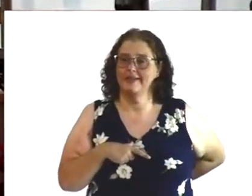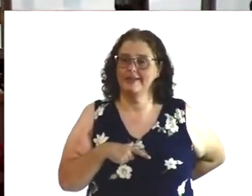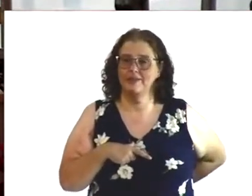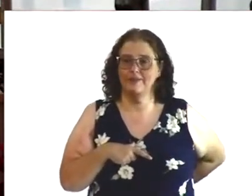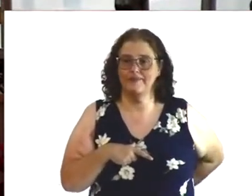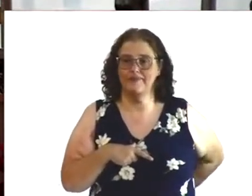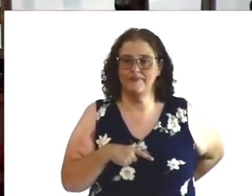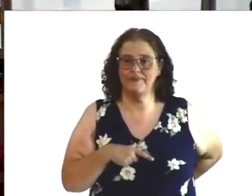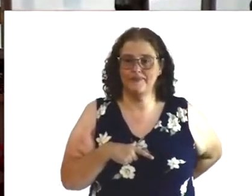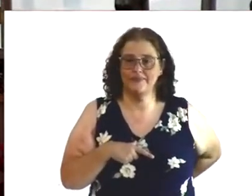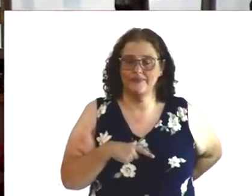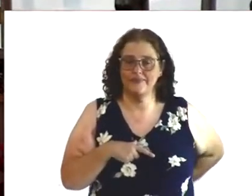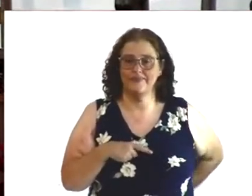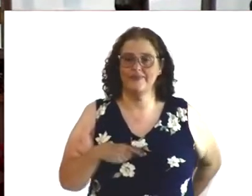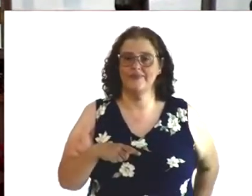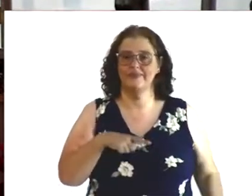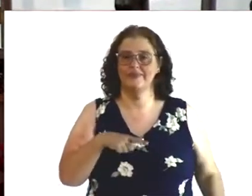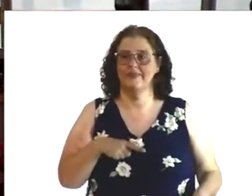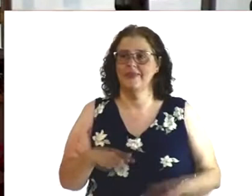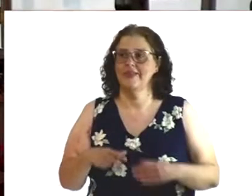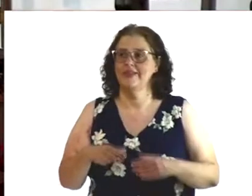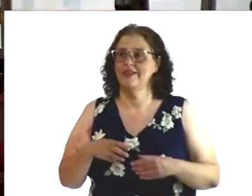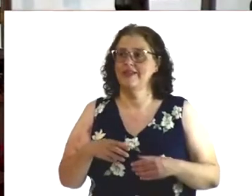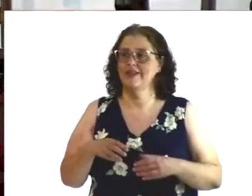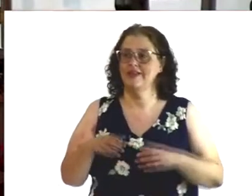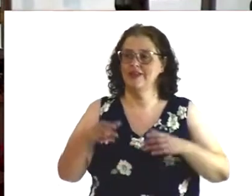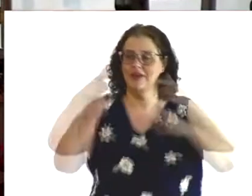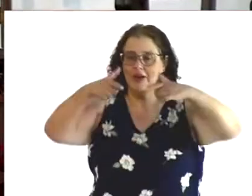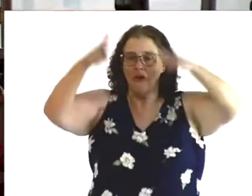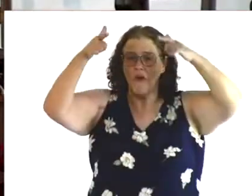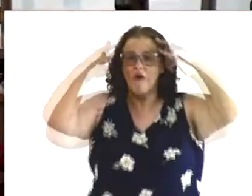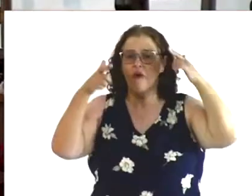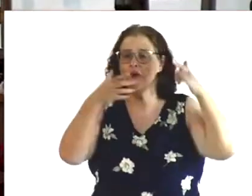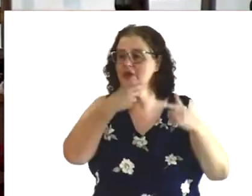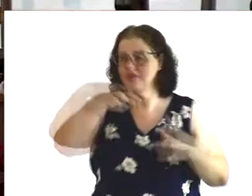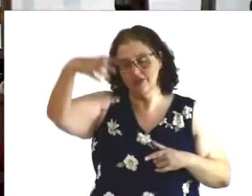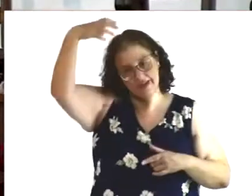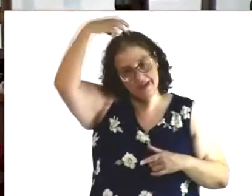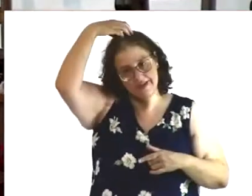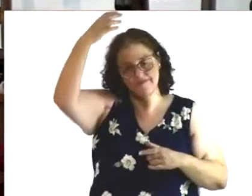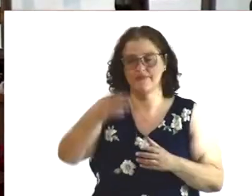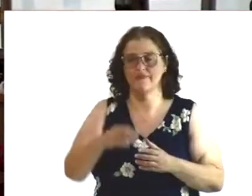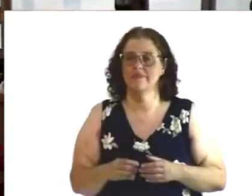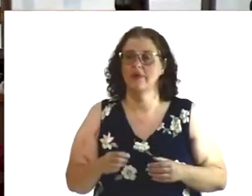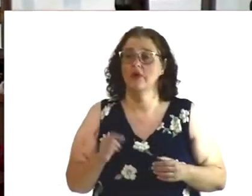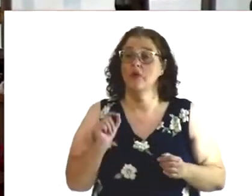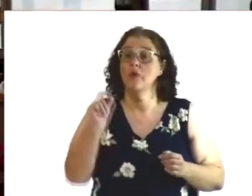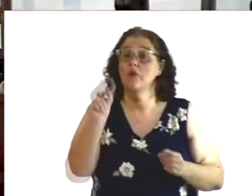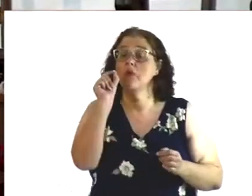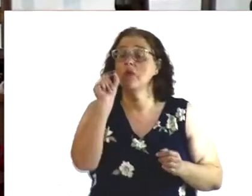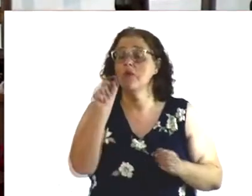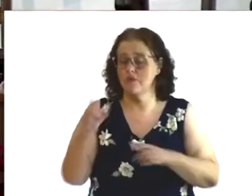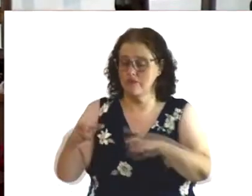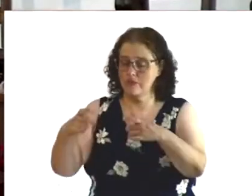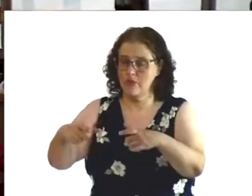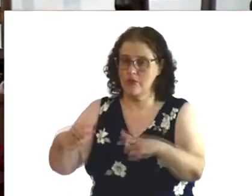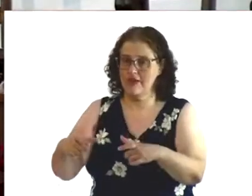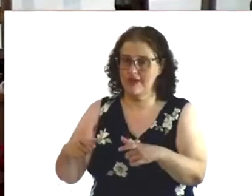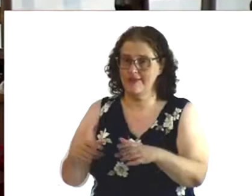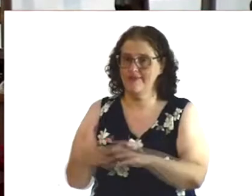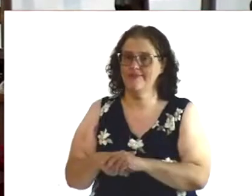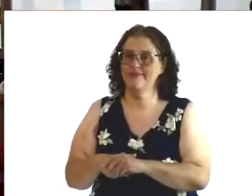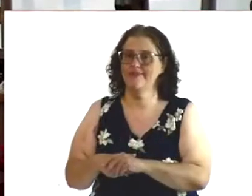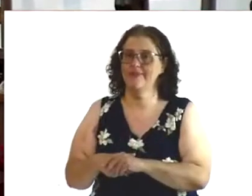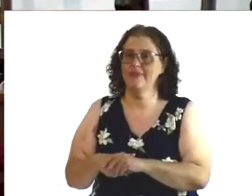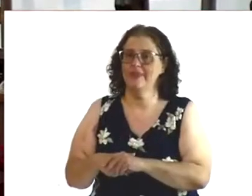também no seu desenho, uma coroa de rei, porque eles fizeram essa pergunta: onde está o rei Jesus? Esse é